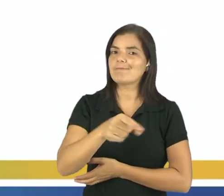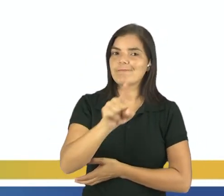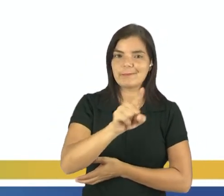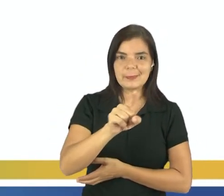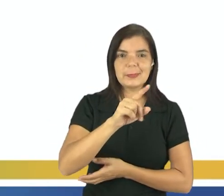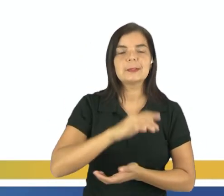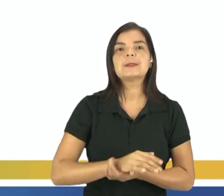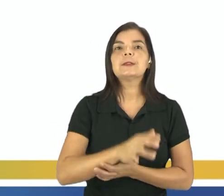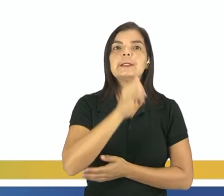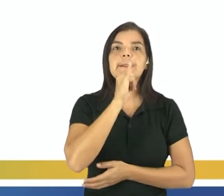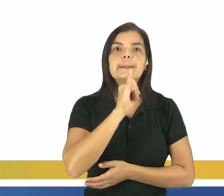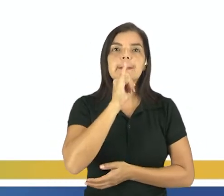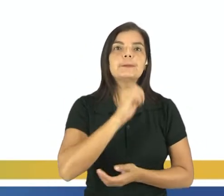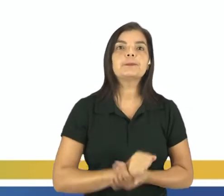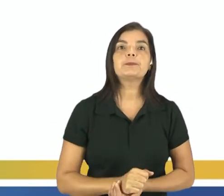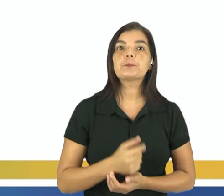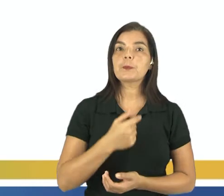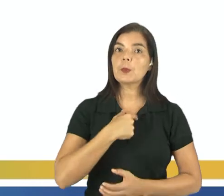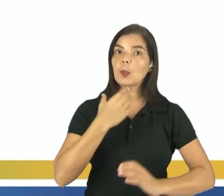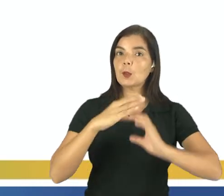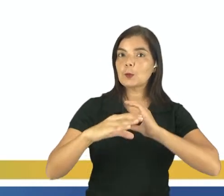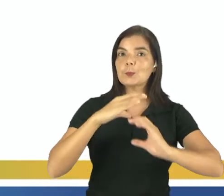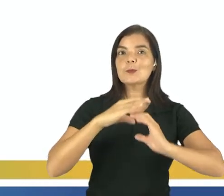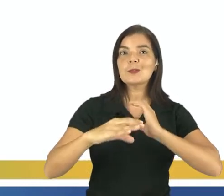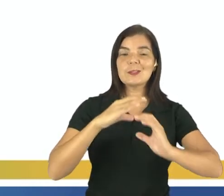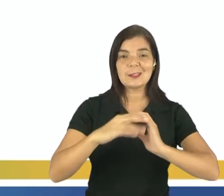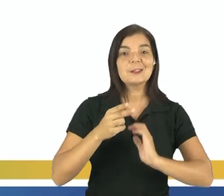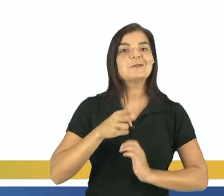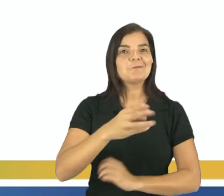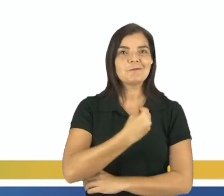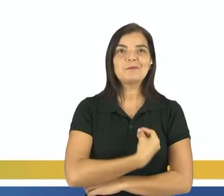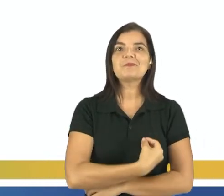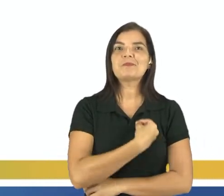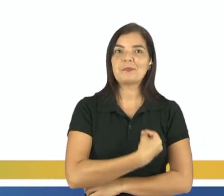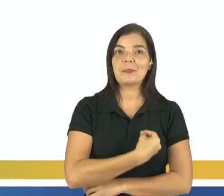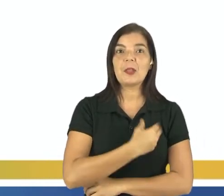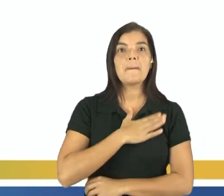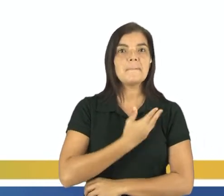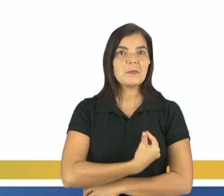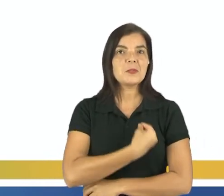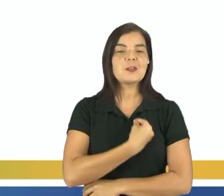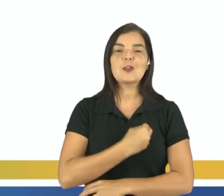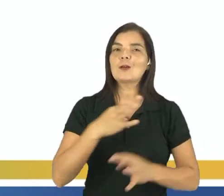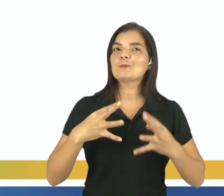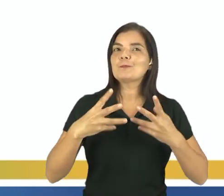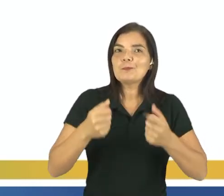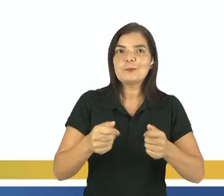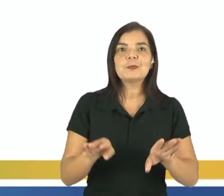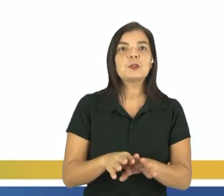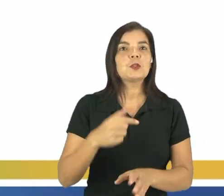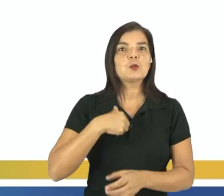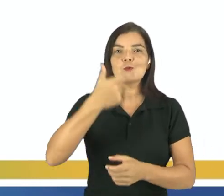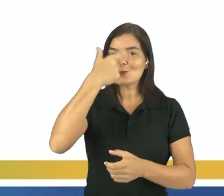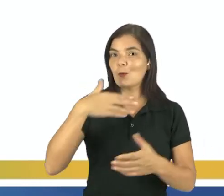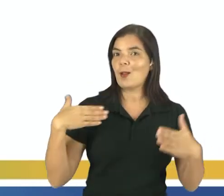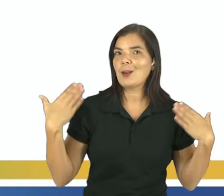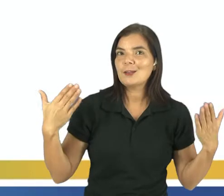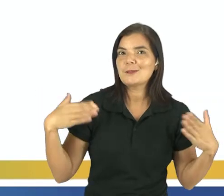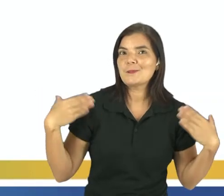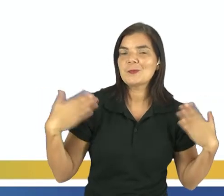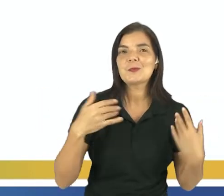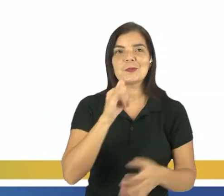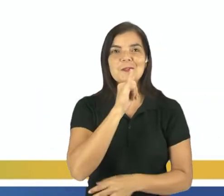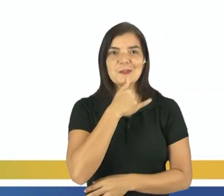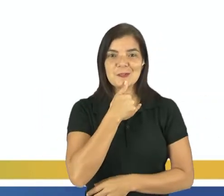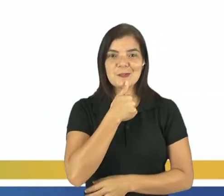desnecessária. No exemplo diz assim: eu canto porque o instante existe e a minha vida está completa. Não sou